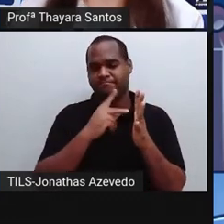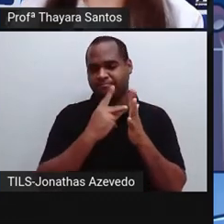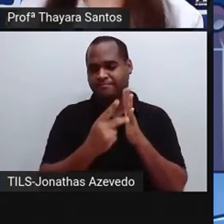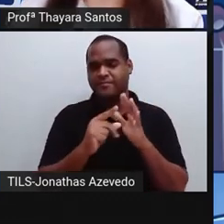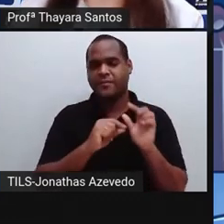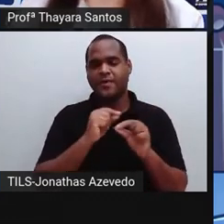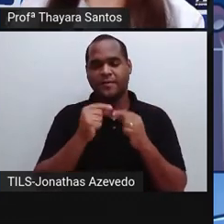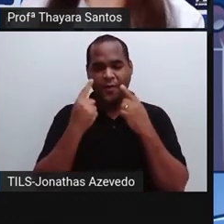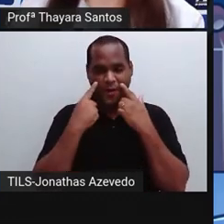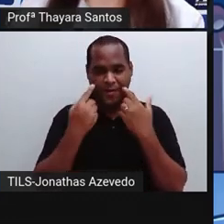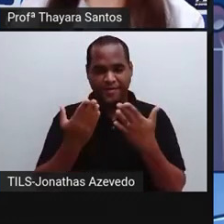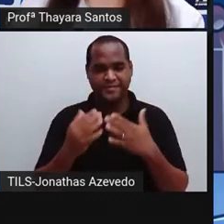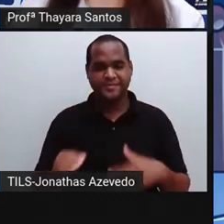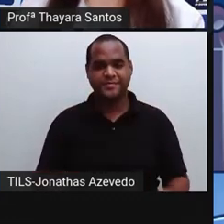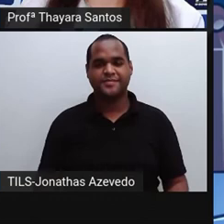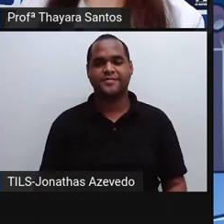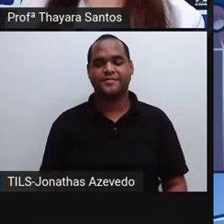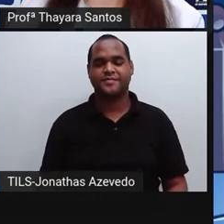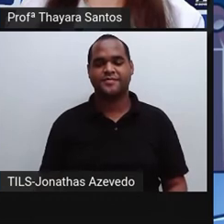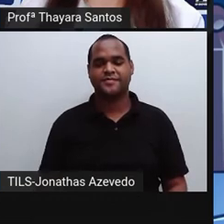aqui para vocês verem.